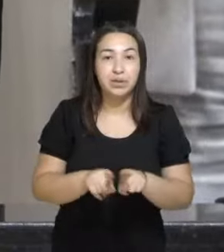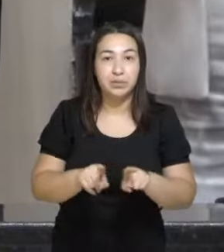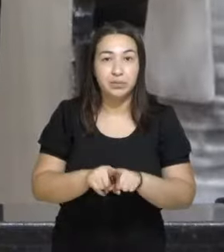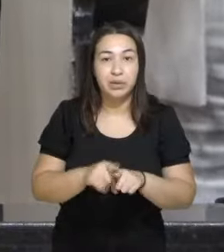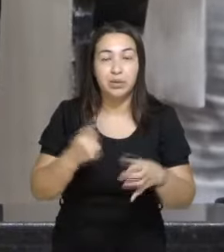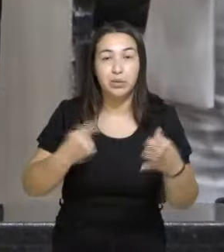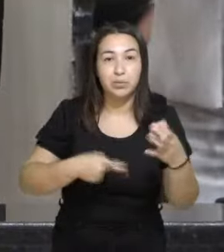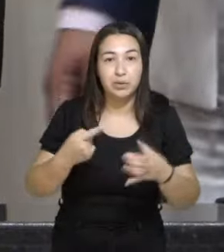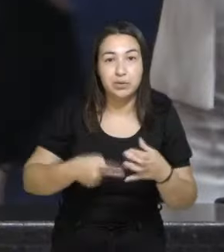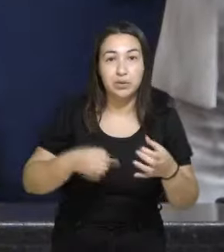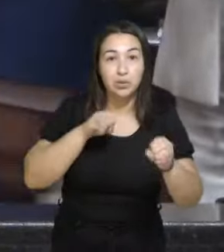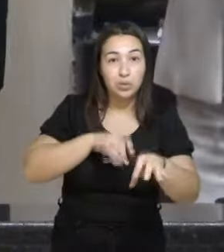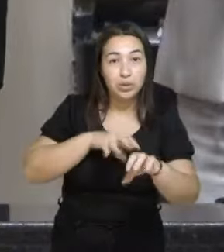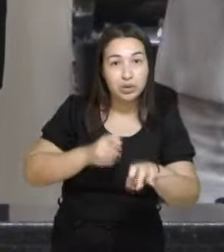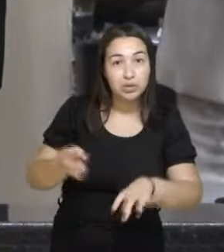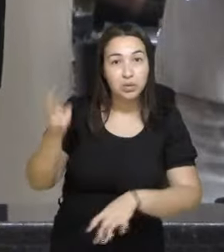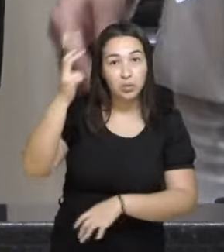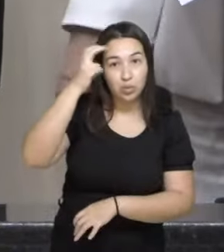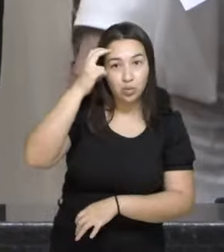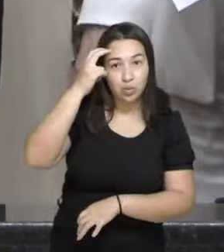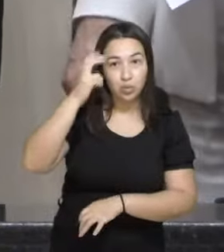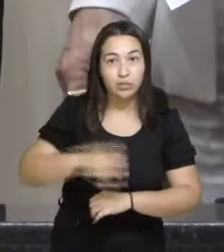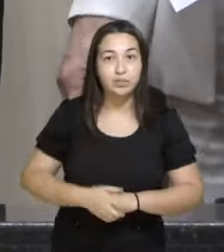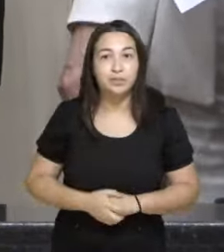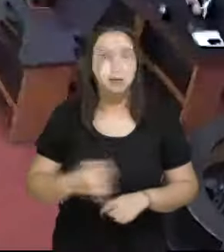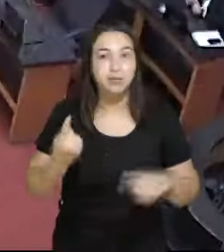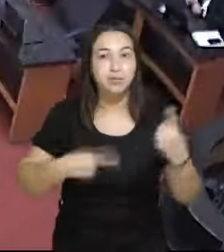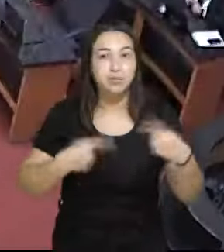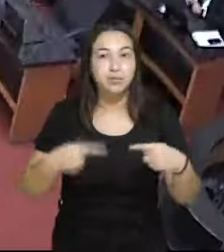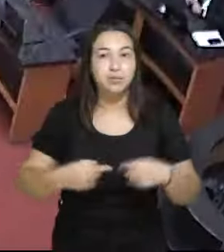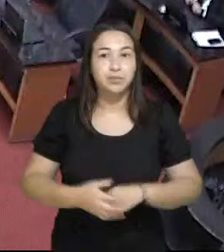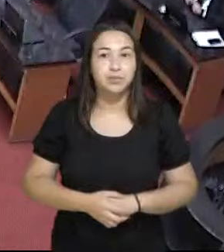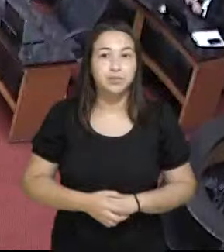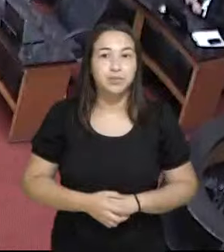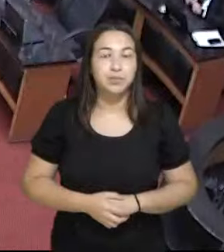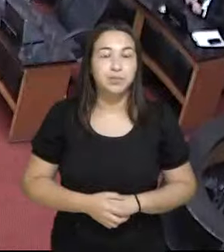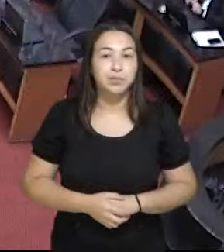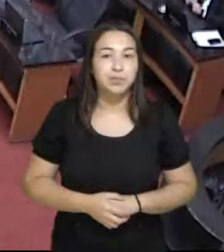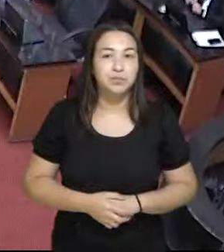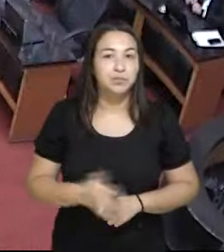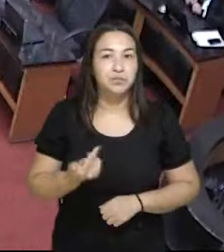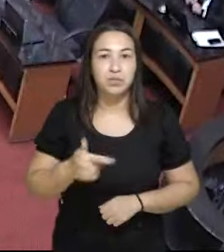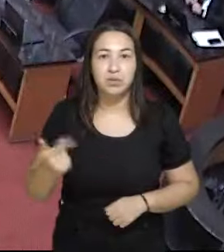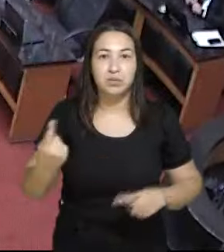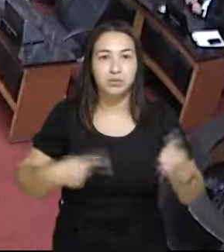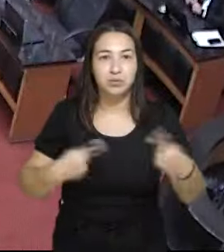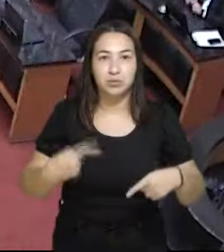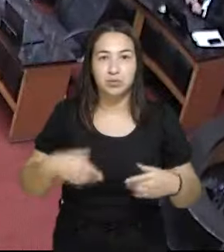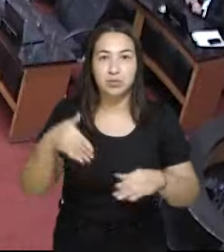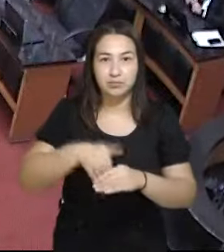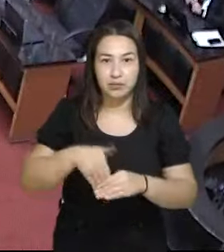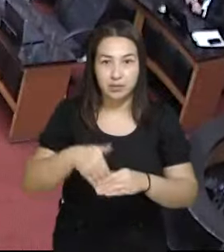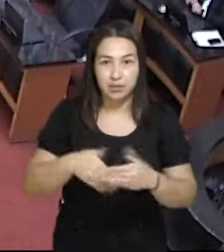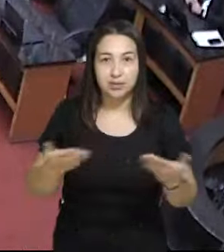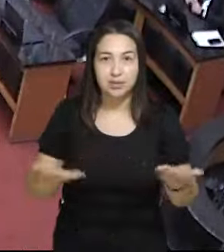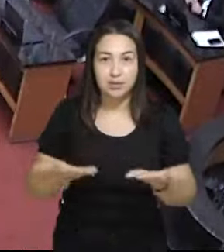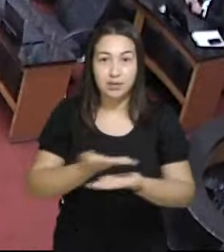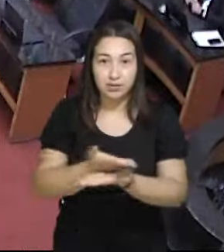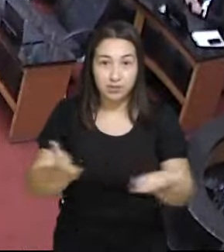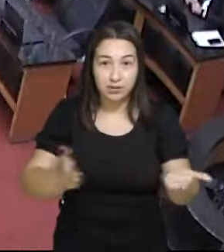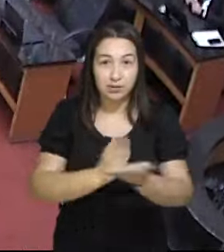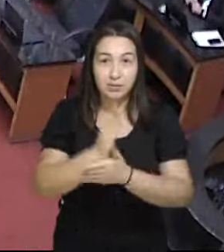e Cultura, Relatoria deputada Luciane Carminati, em discussão. Não havendo quem queira discutir em votação, deputados que